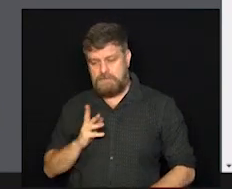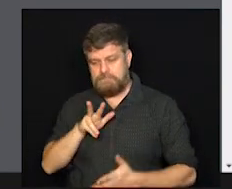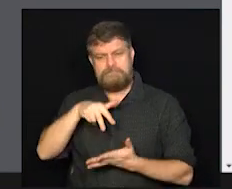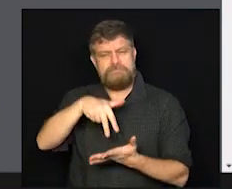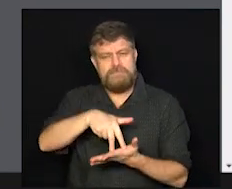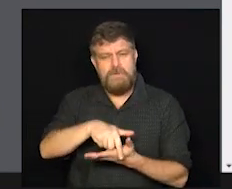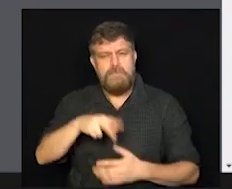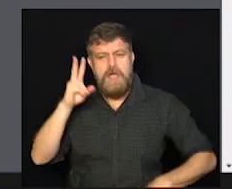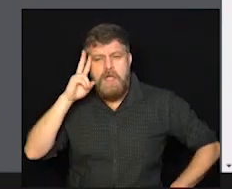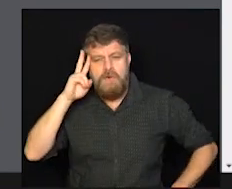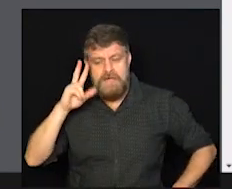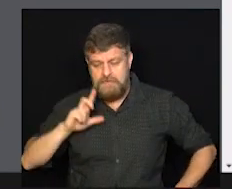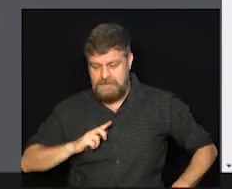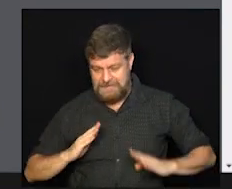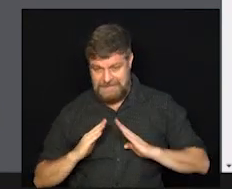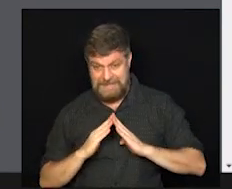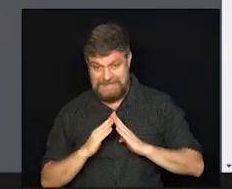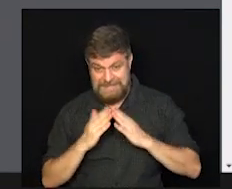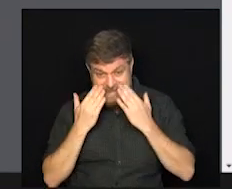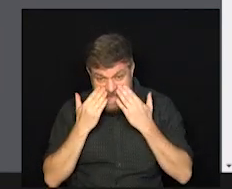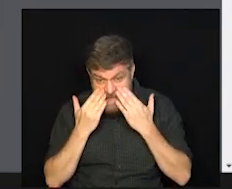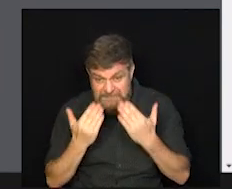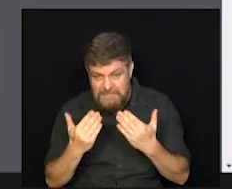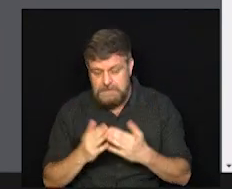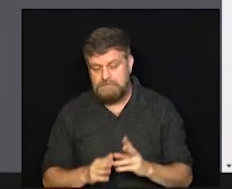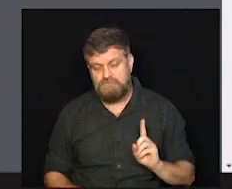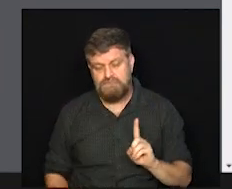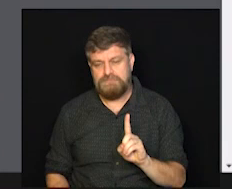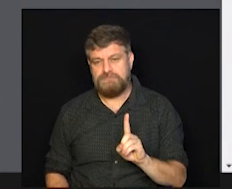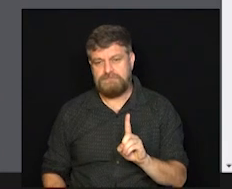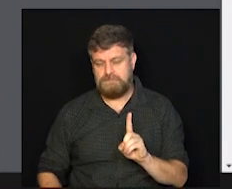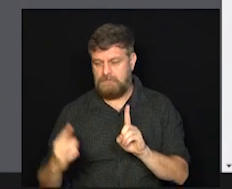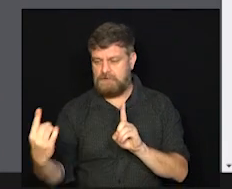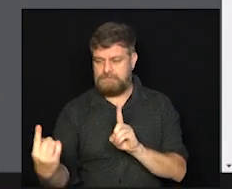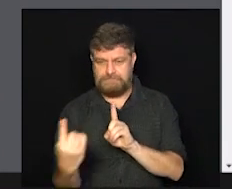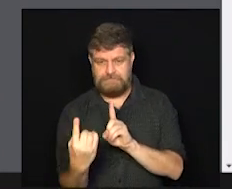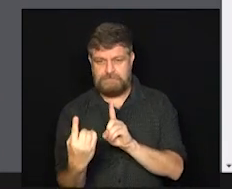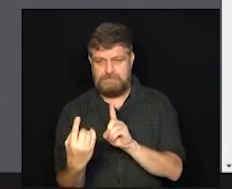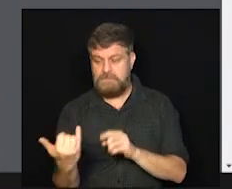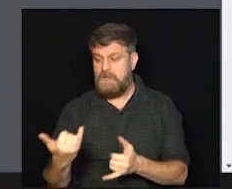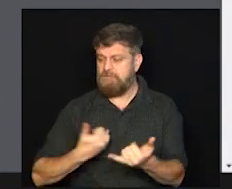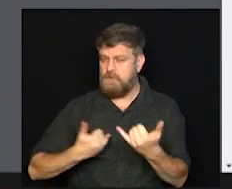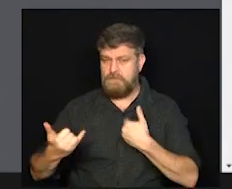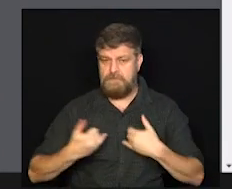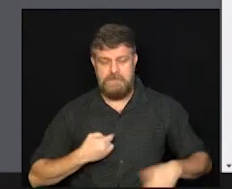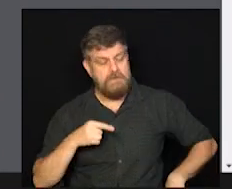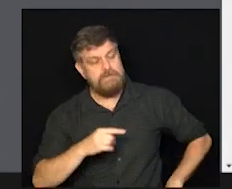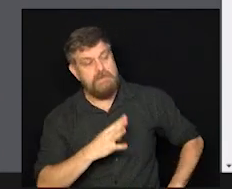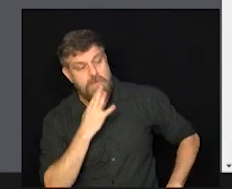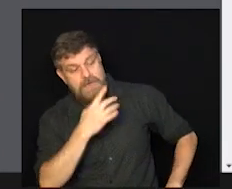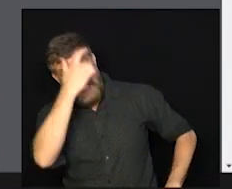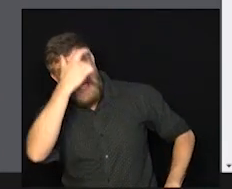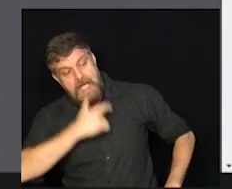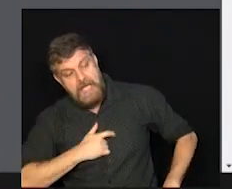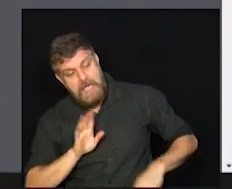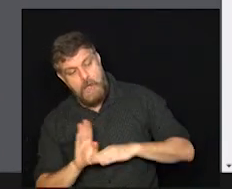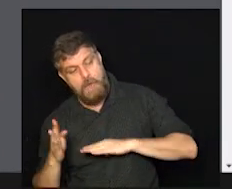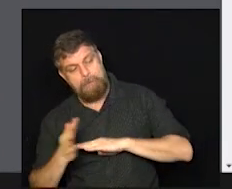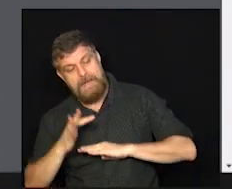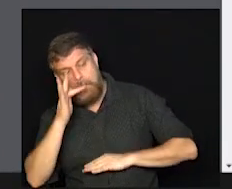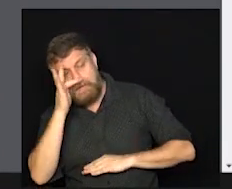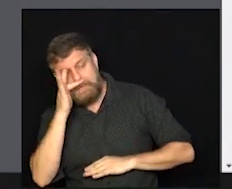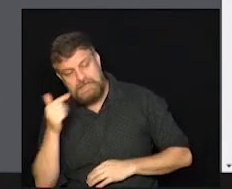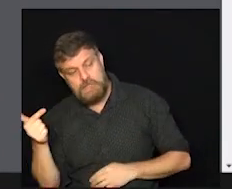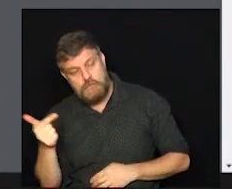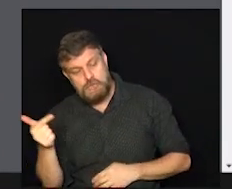encontrado na frente da minha casa uma pessoa que parou e falou: padre, você me conhece, eu moro no Florense 2, hoje eu estou em